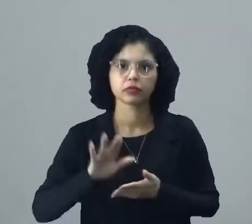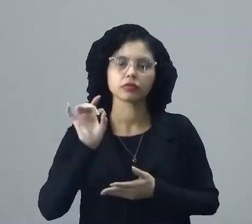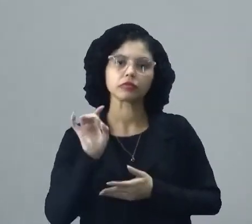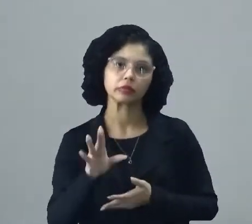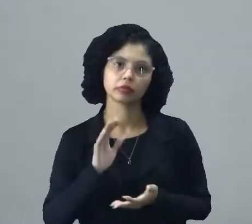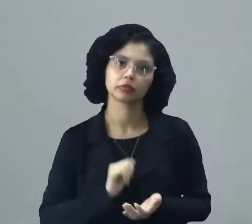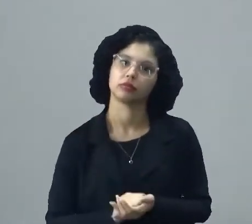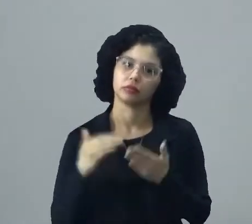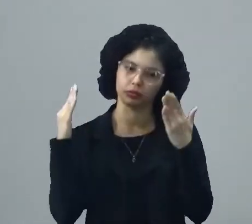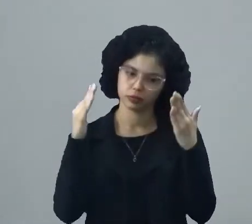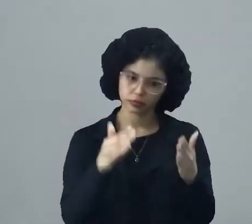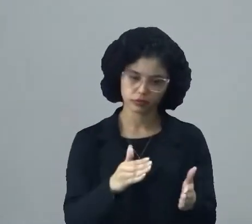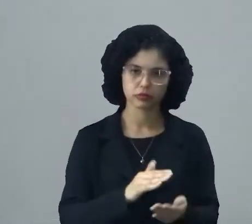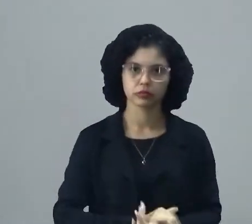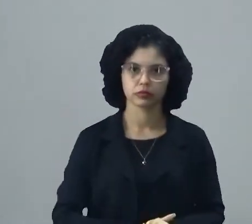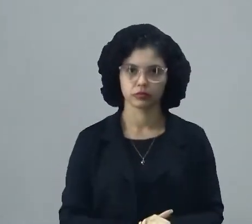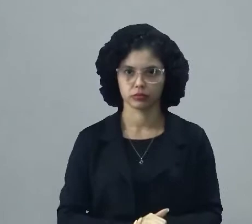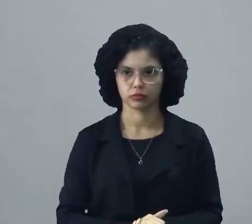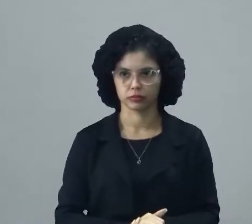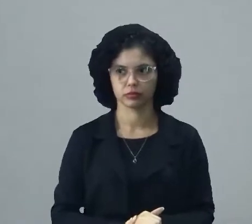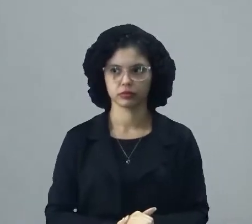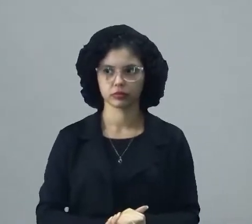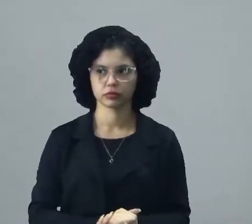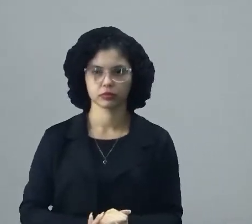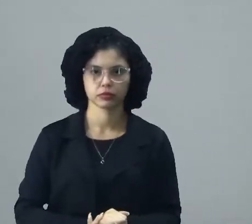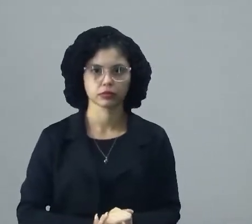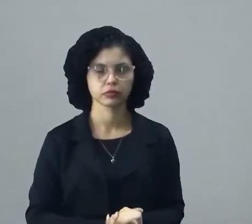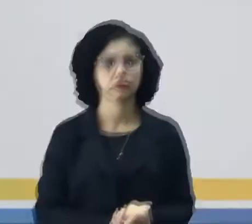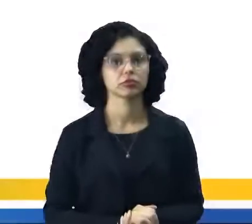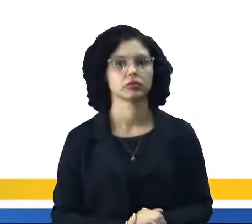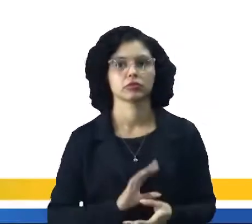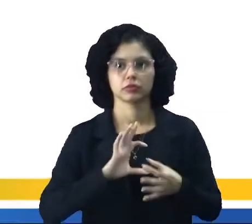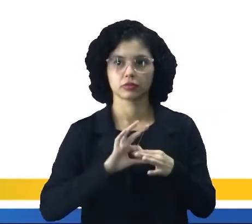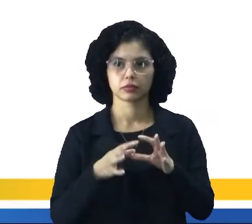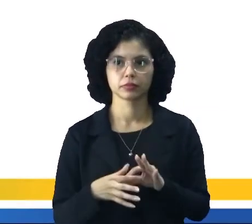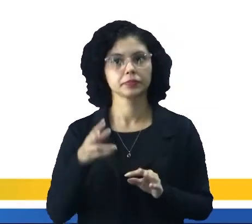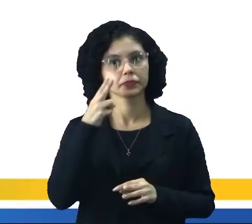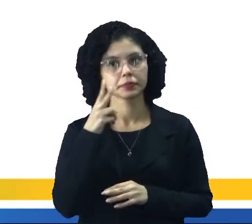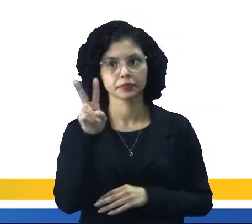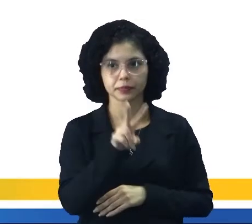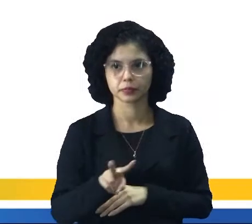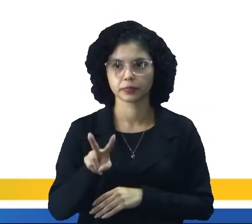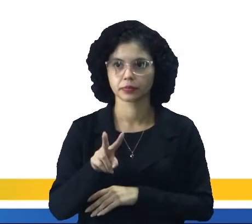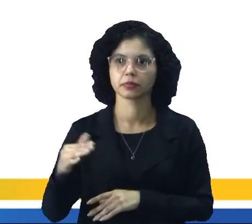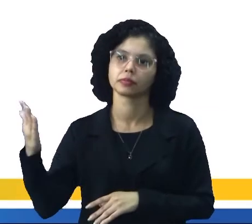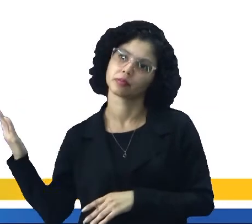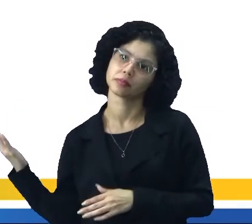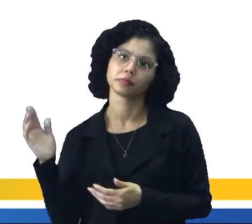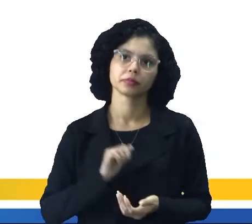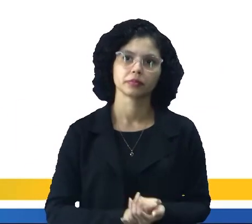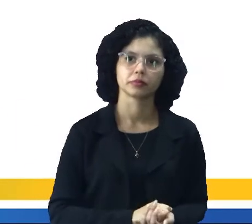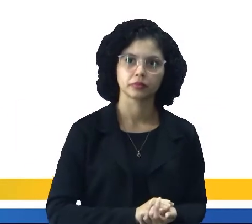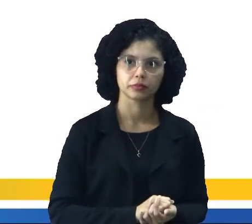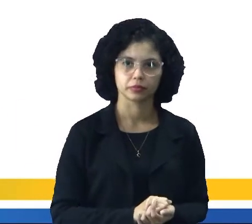apenas uma referência, tá? Biotipo seria nesse contexto. Então, a gente, analisando aqui, temos as